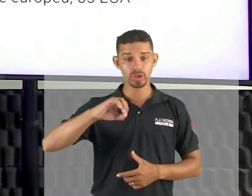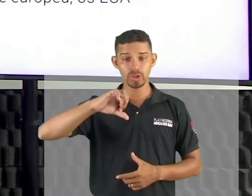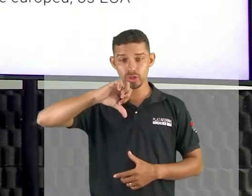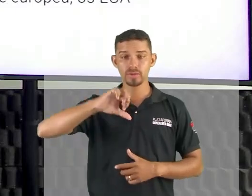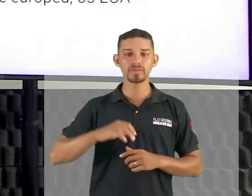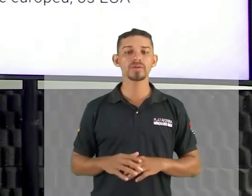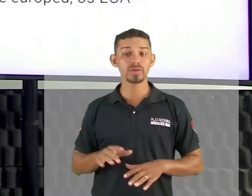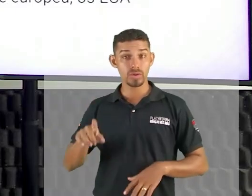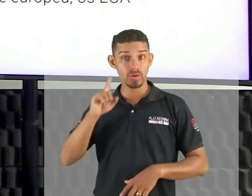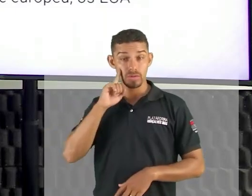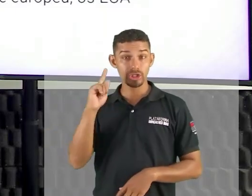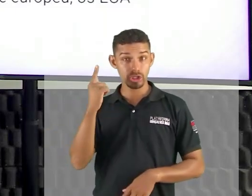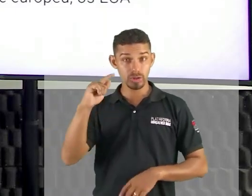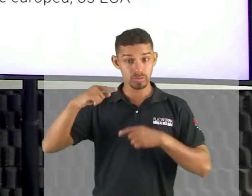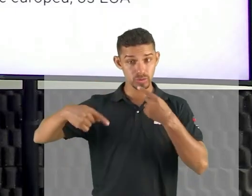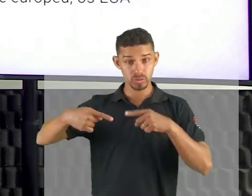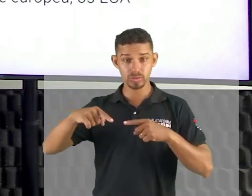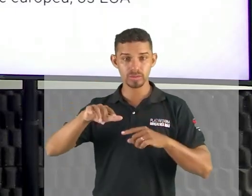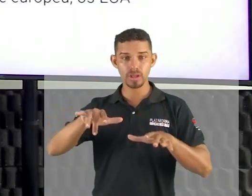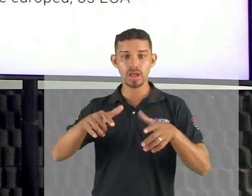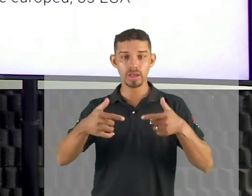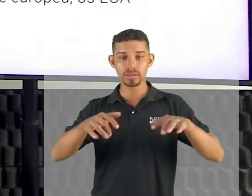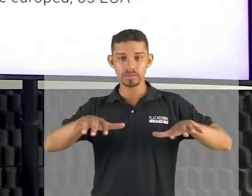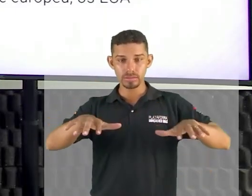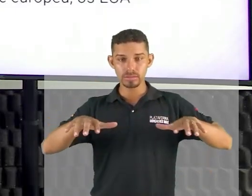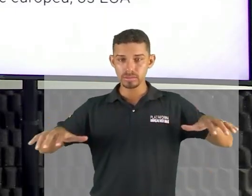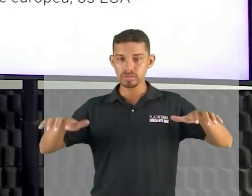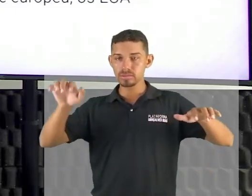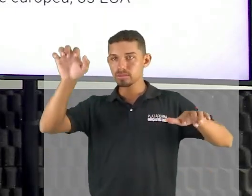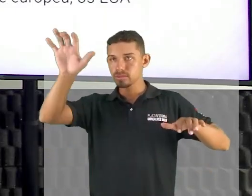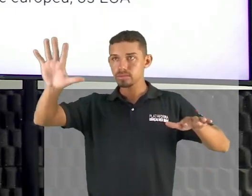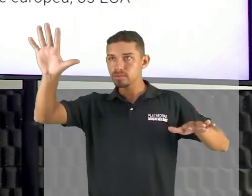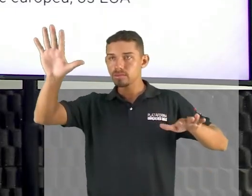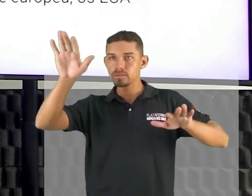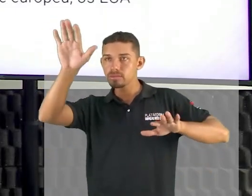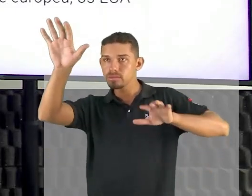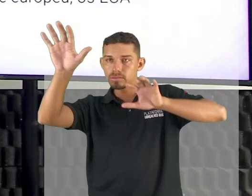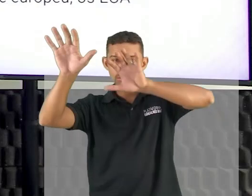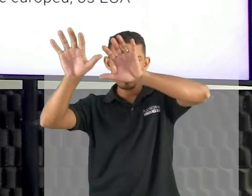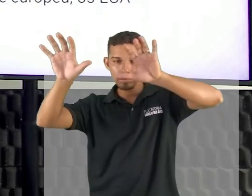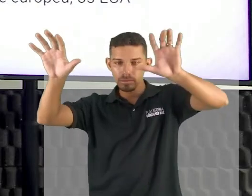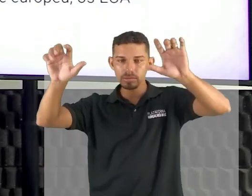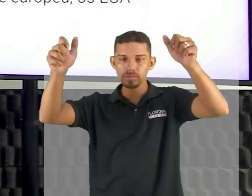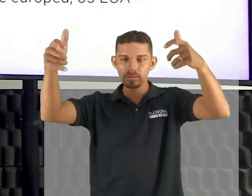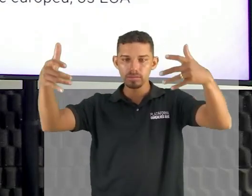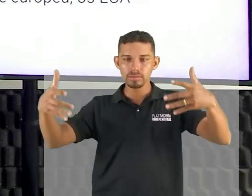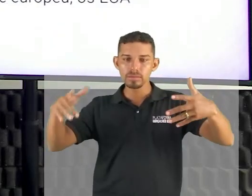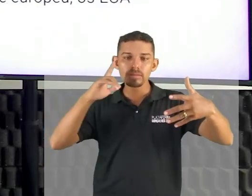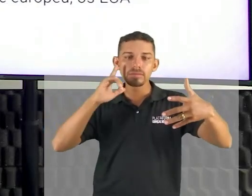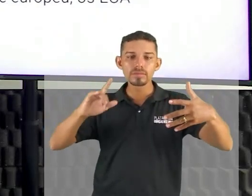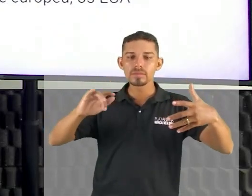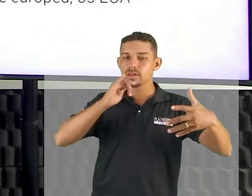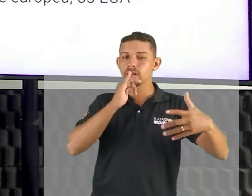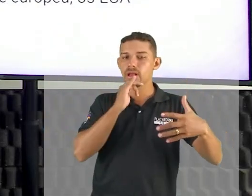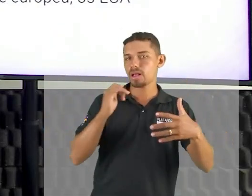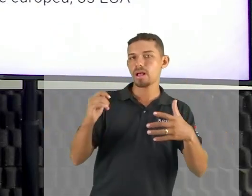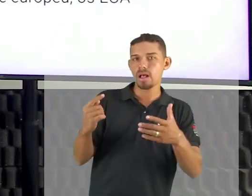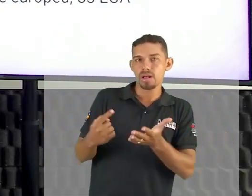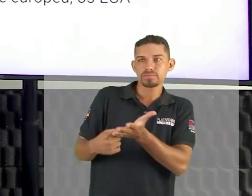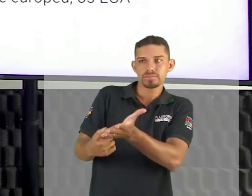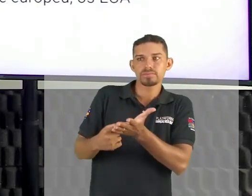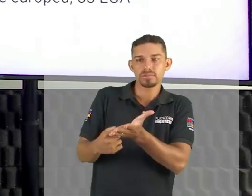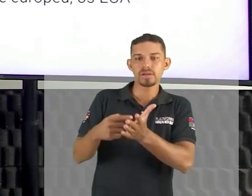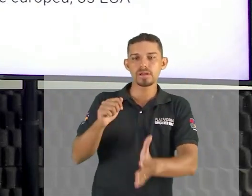vista geopolítico, a Guerra Fria dividiu a Europa em dois blocos. Essa divisão propiciou a formação de alianças